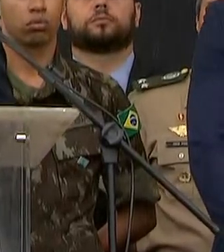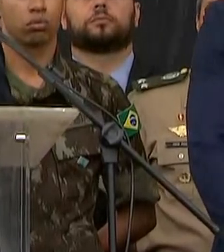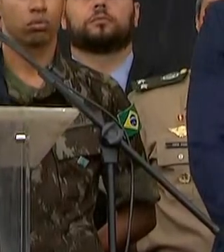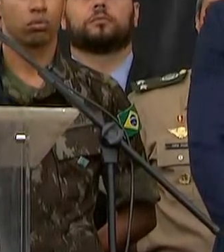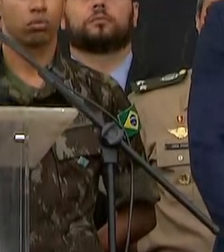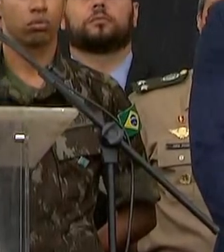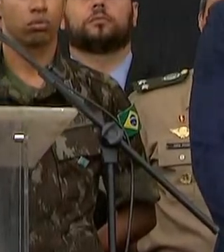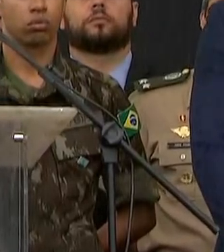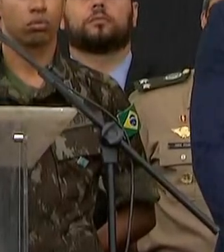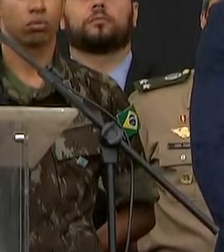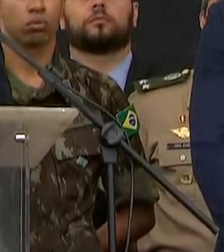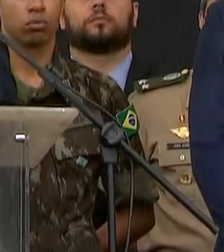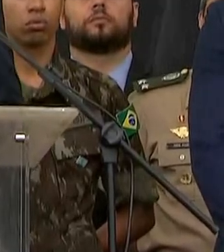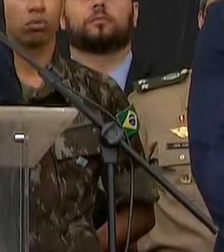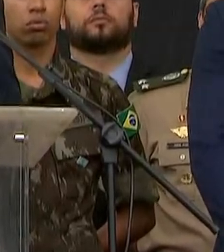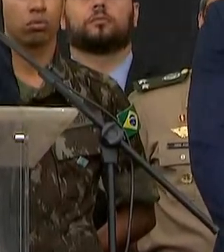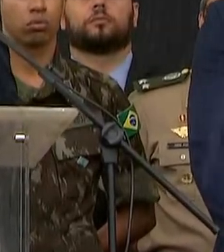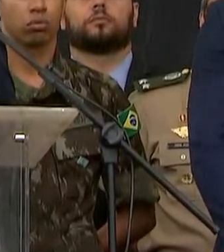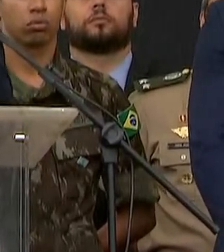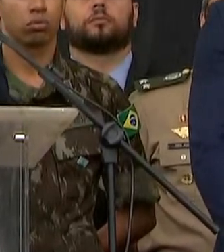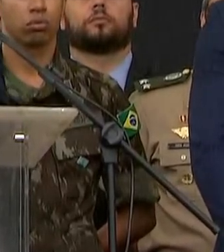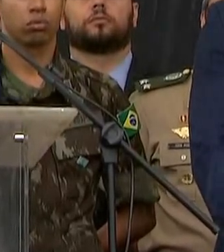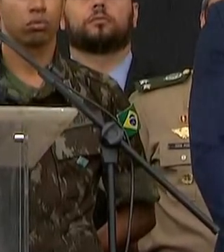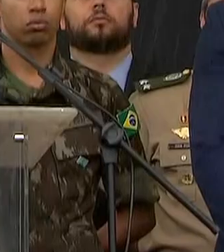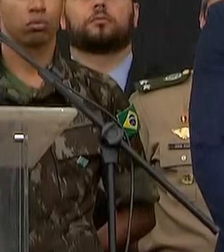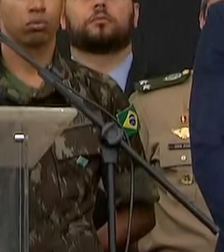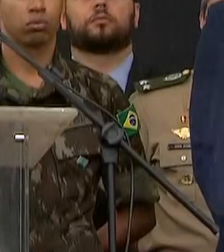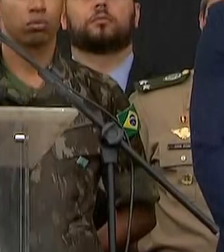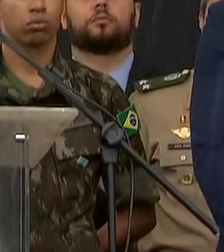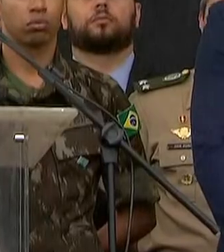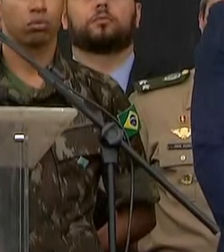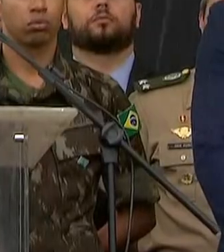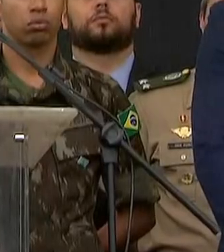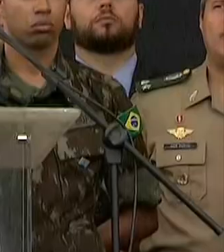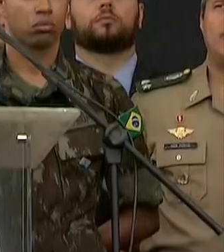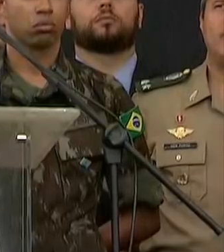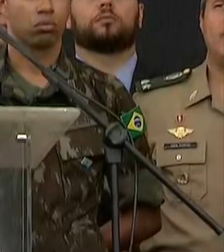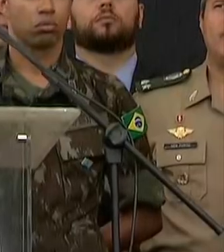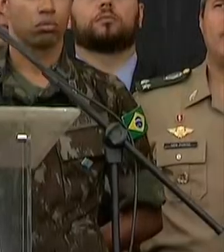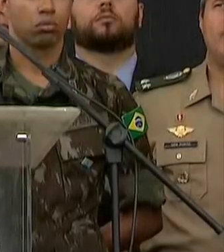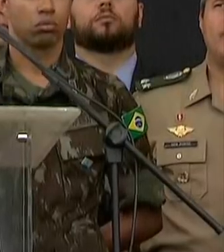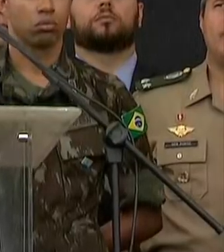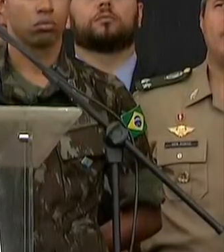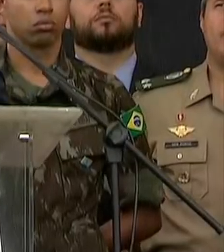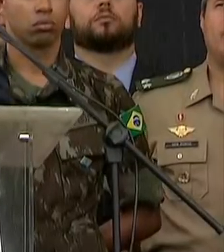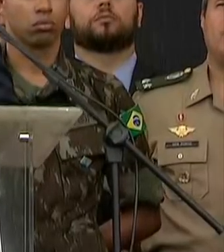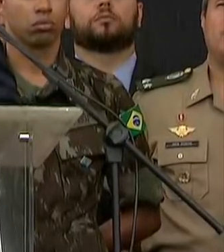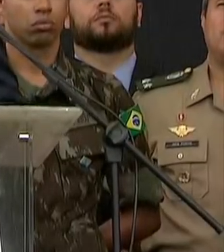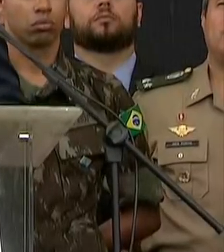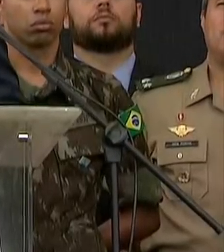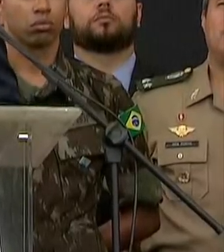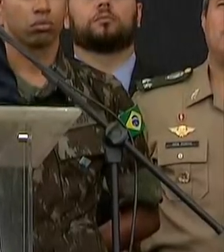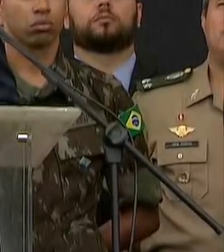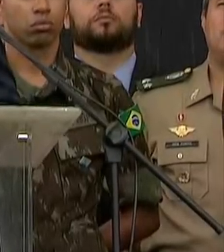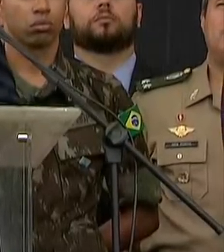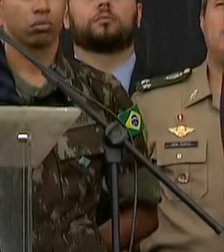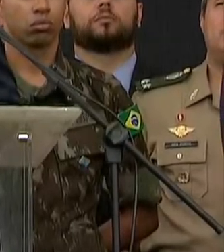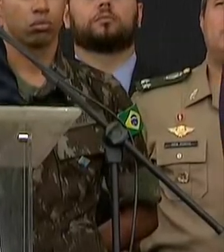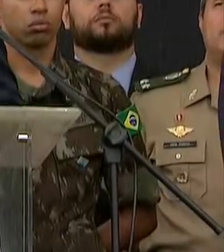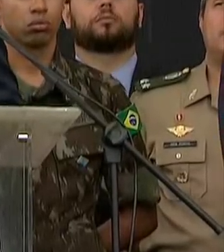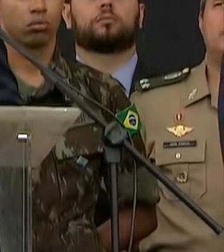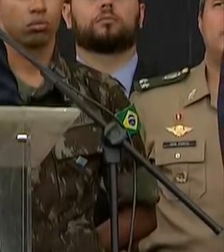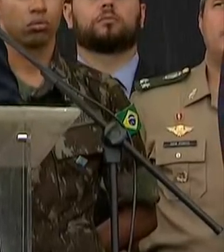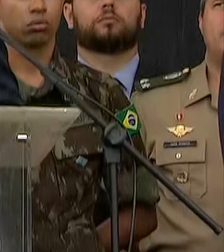afrodescendentes, amarelos, todos. Aqui terá espaço para todos. A questão político-partidária não